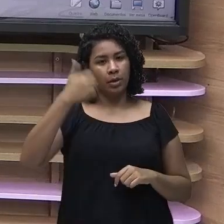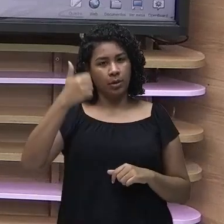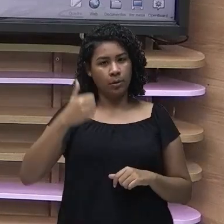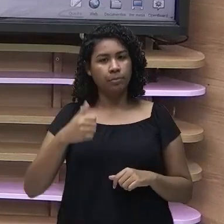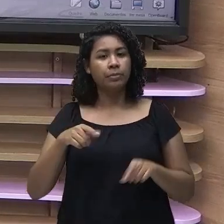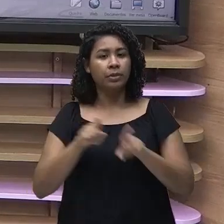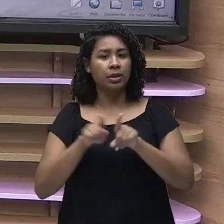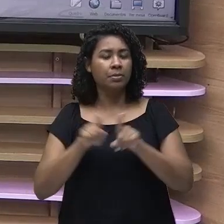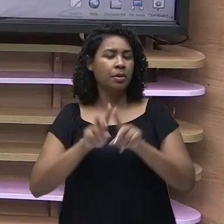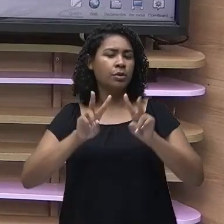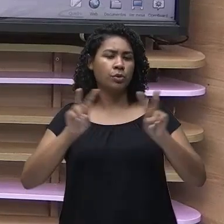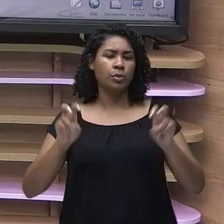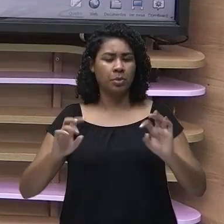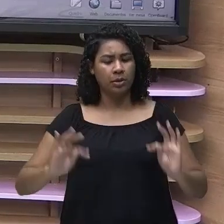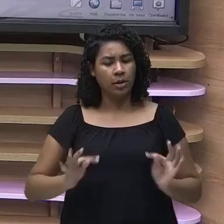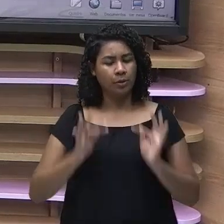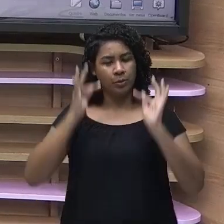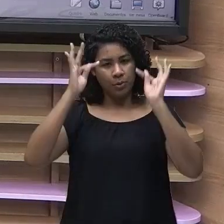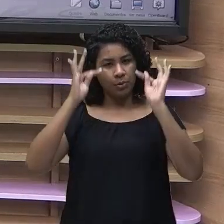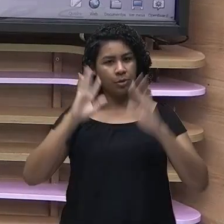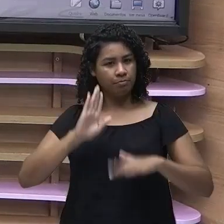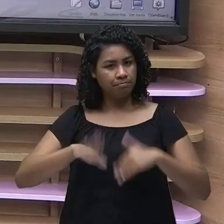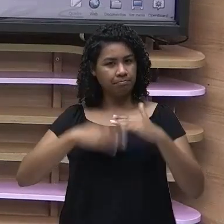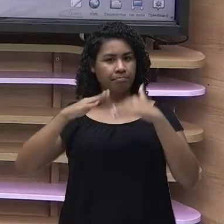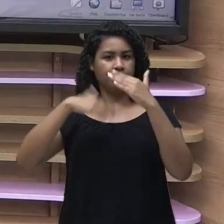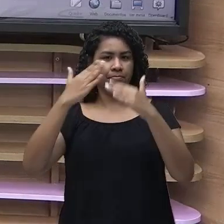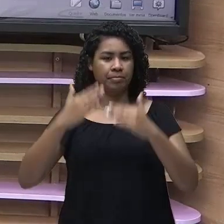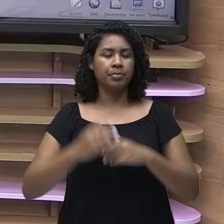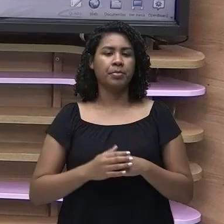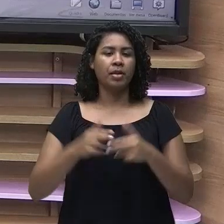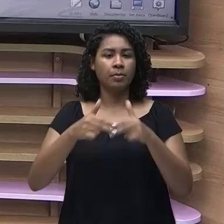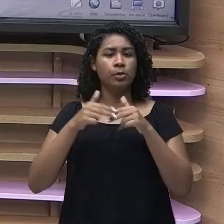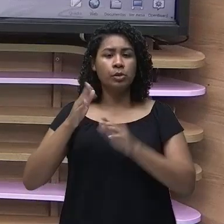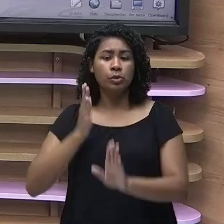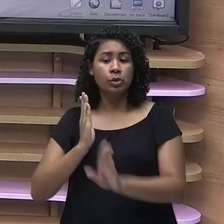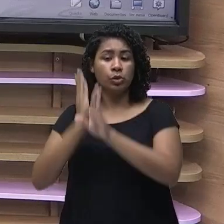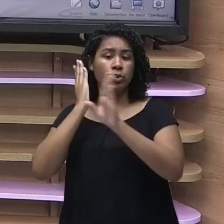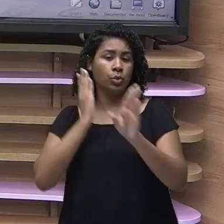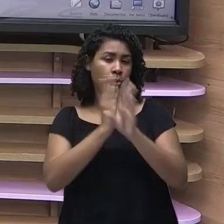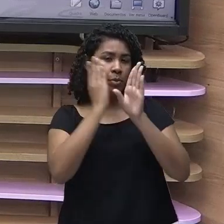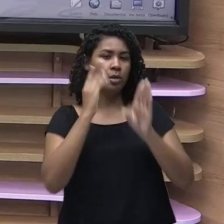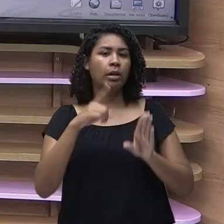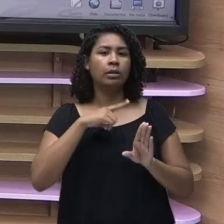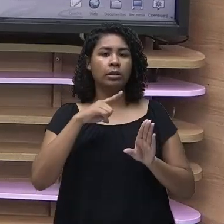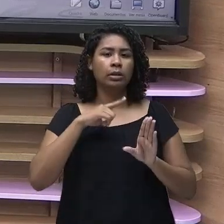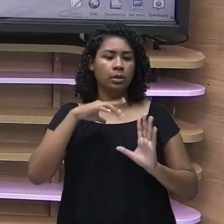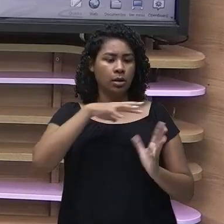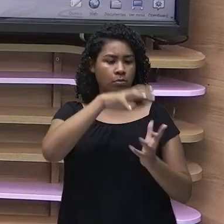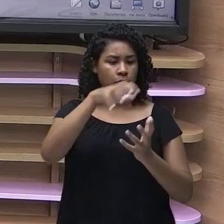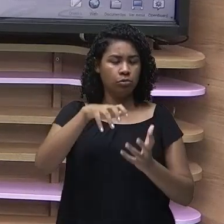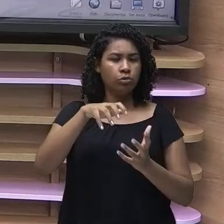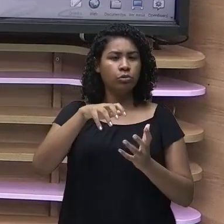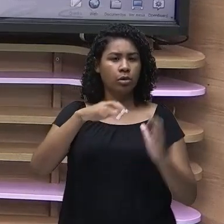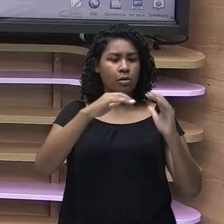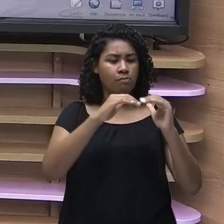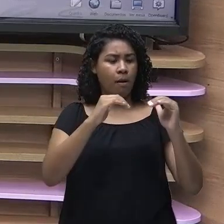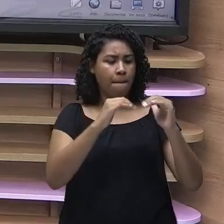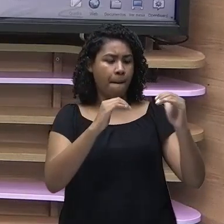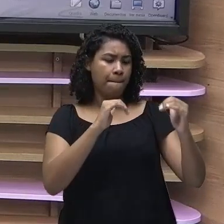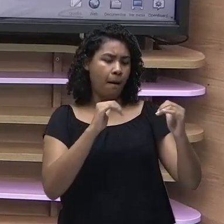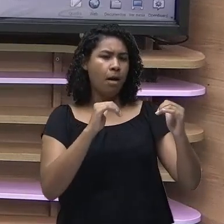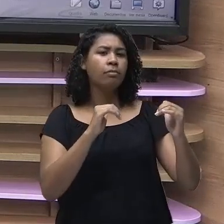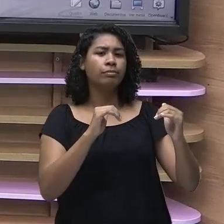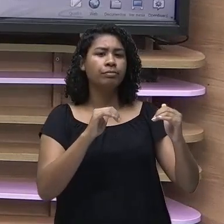também com os avanços tecnológicos, né, descobriram aí que ocorre esse buraco na camada de ozônio e aí devido a